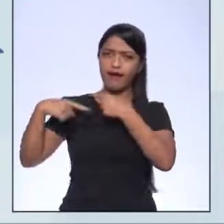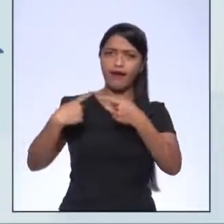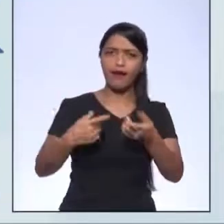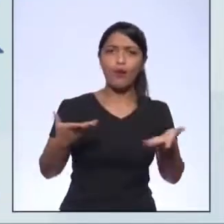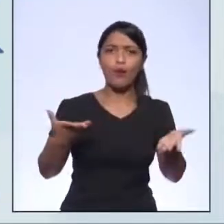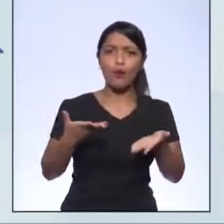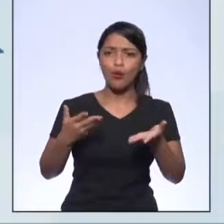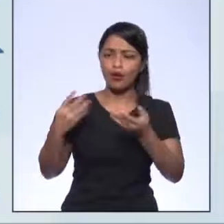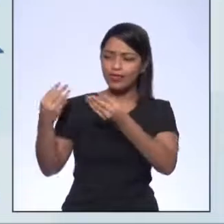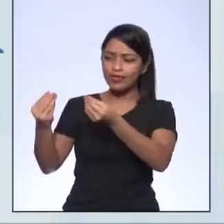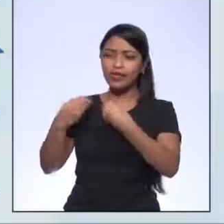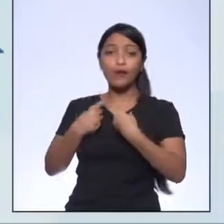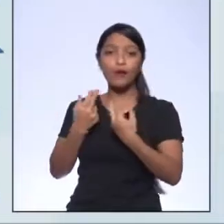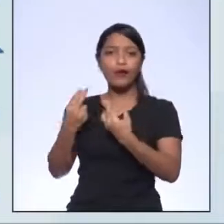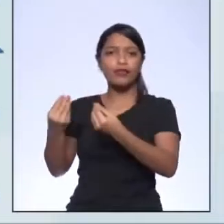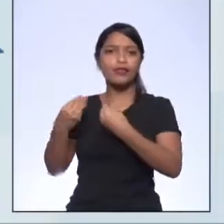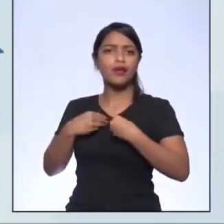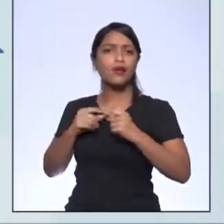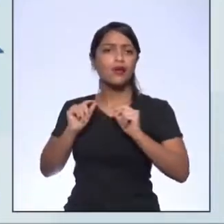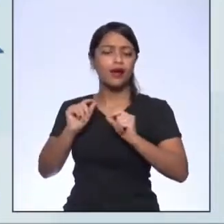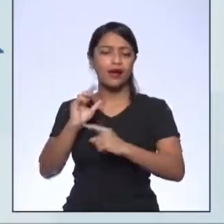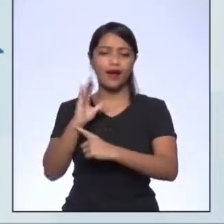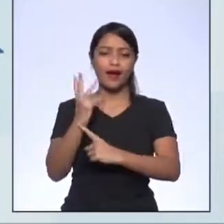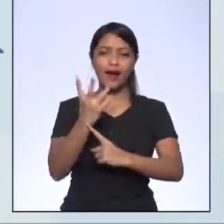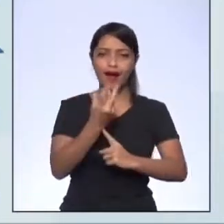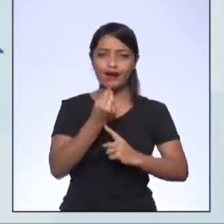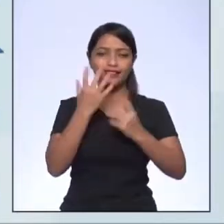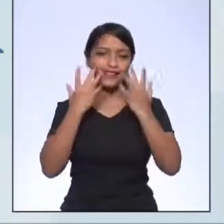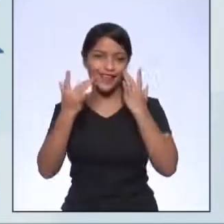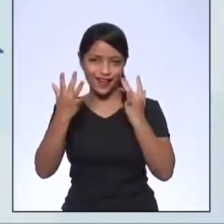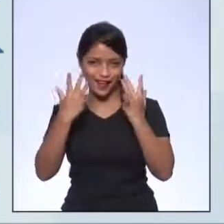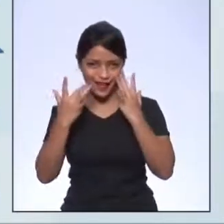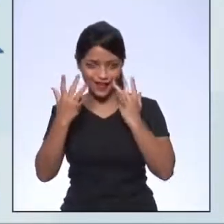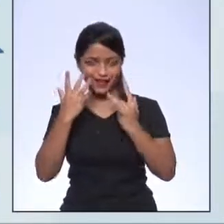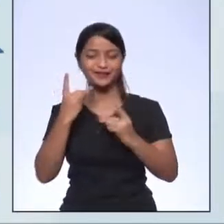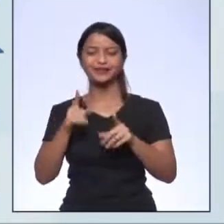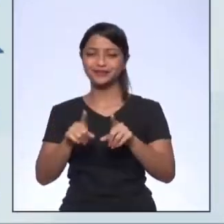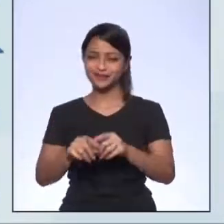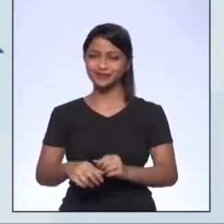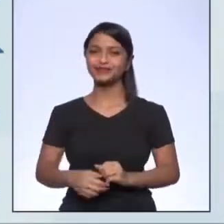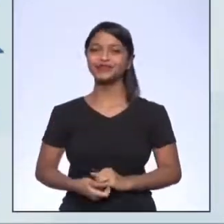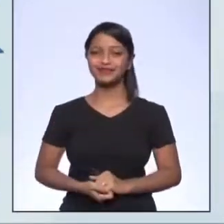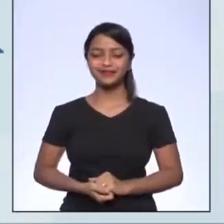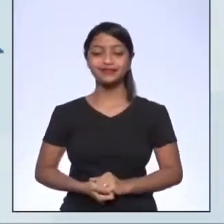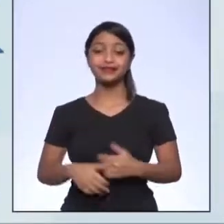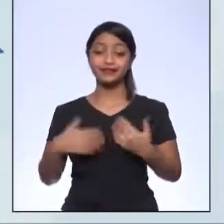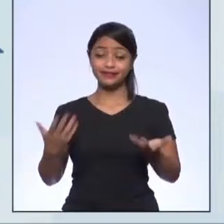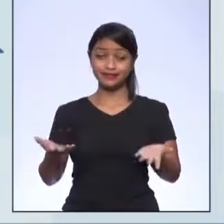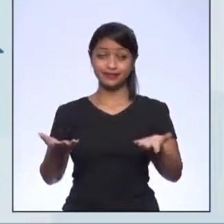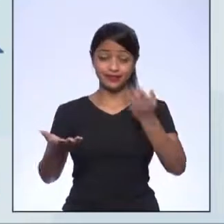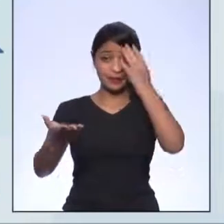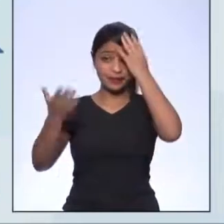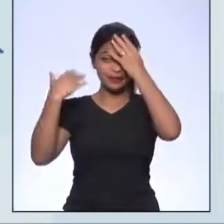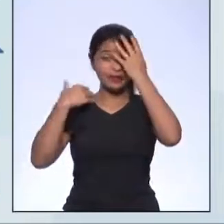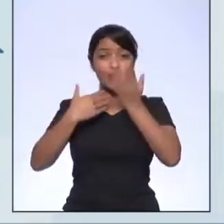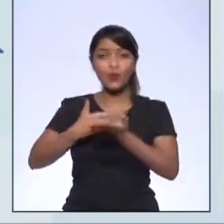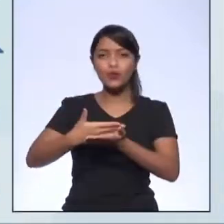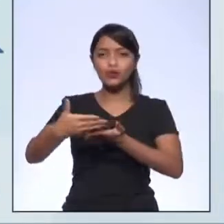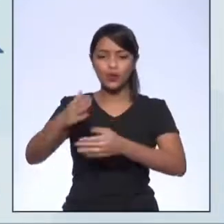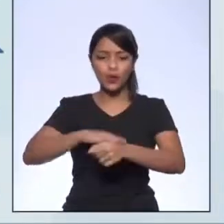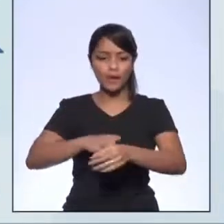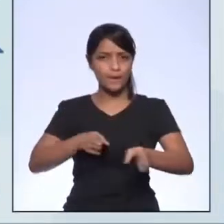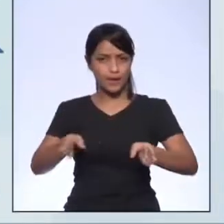herança cultural? A arte e o teatro. Inclusive, no início do período homérico, a